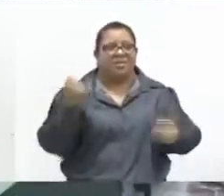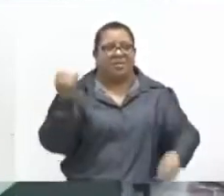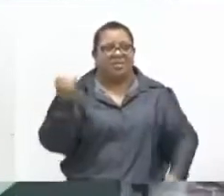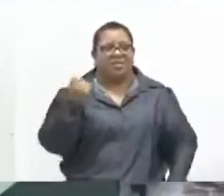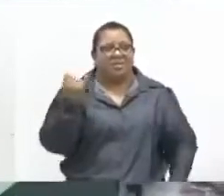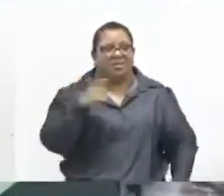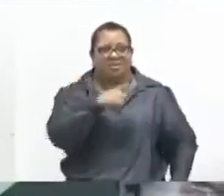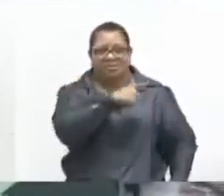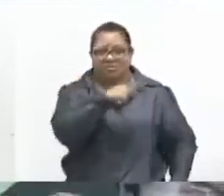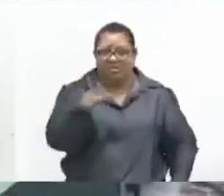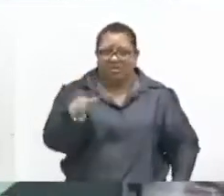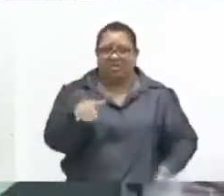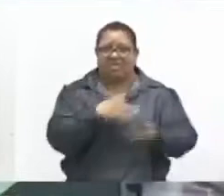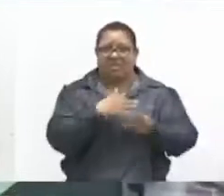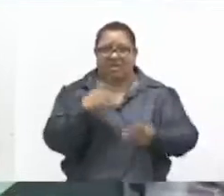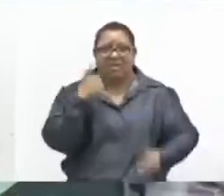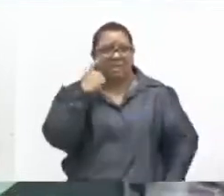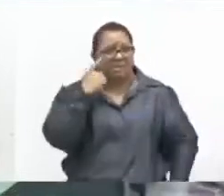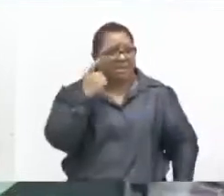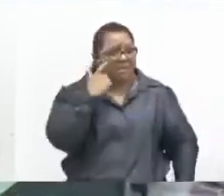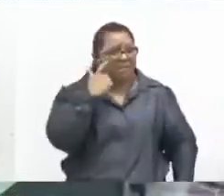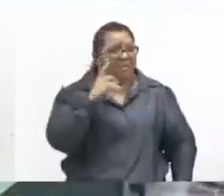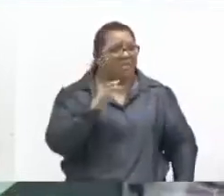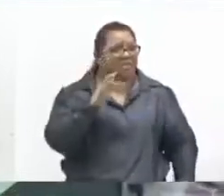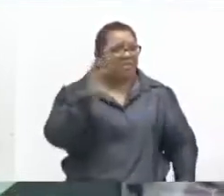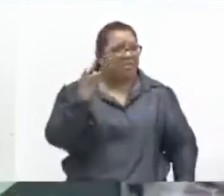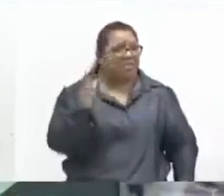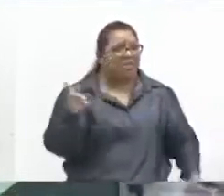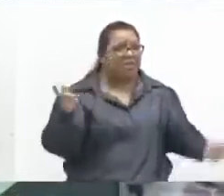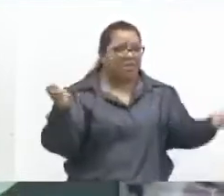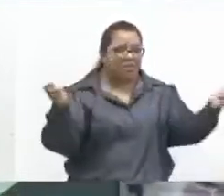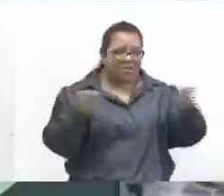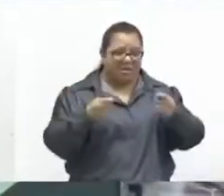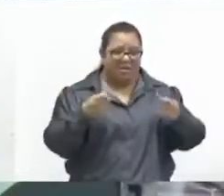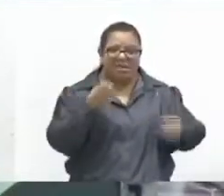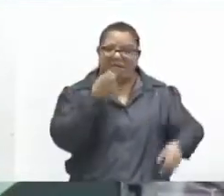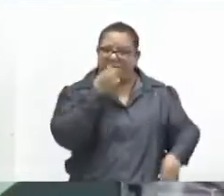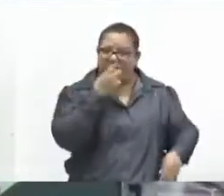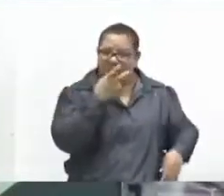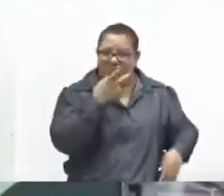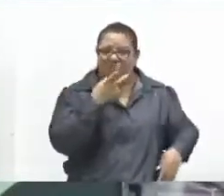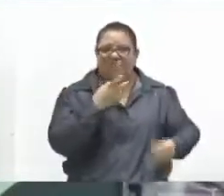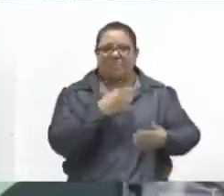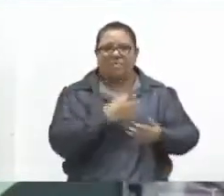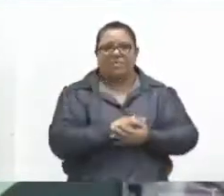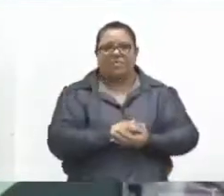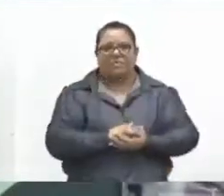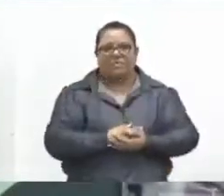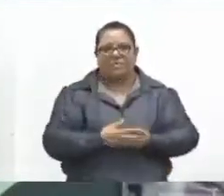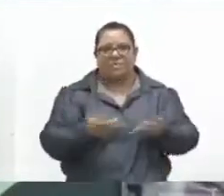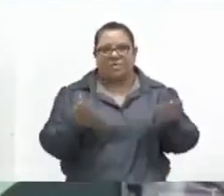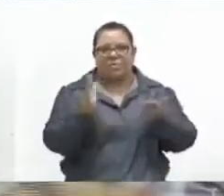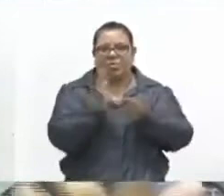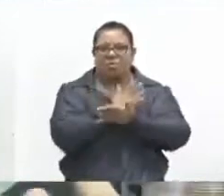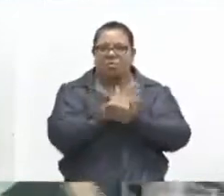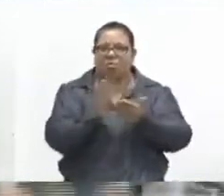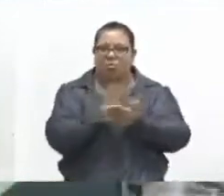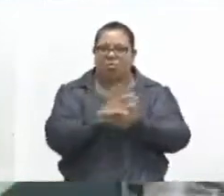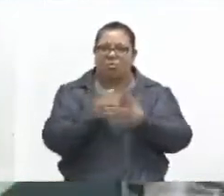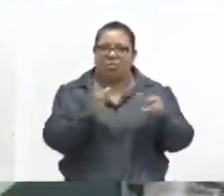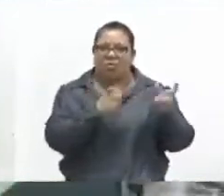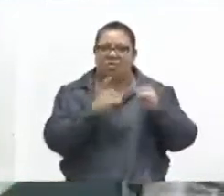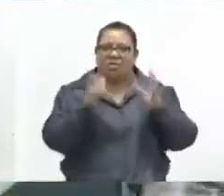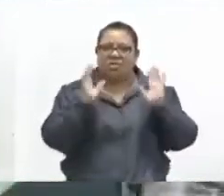a Secretaria, inclusive, pensar nisso, que eu acho que é muito bacana também nesse ponto, né? E algumas áreas que a gente já